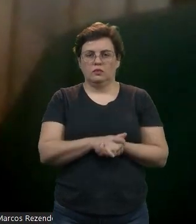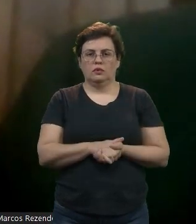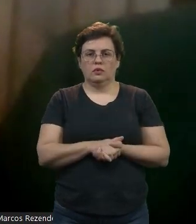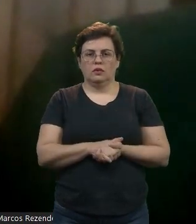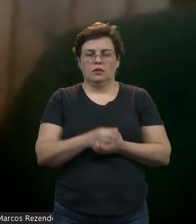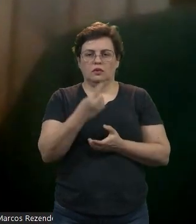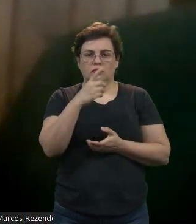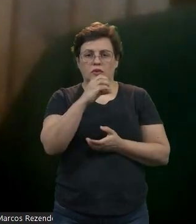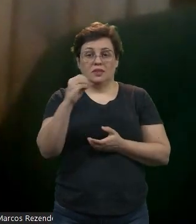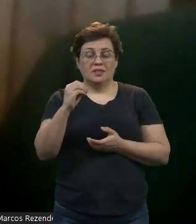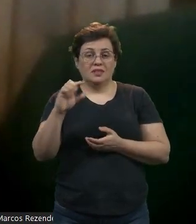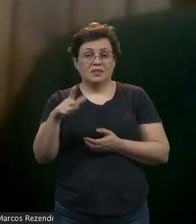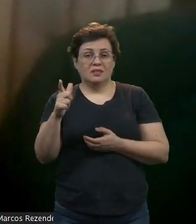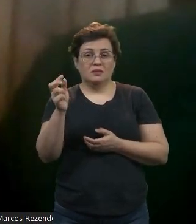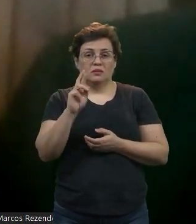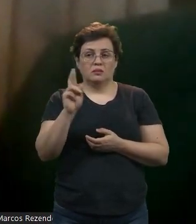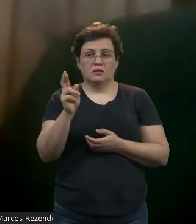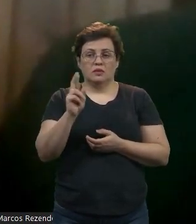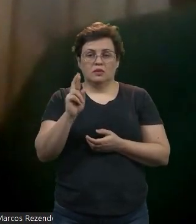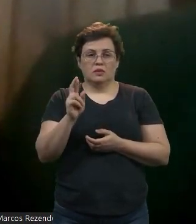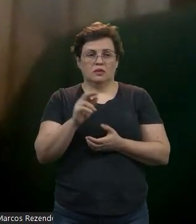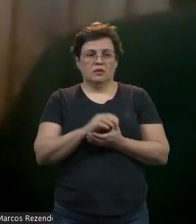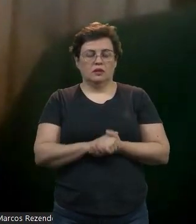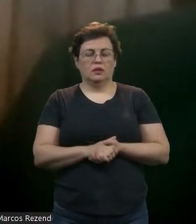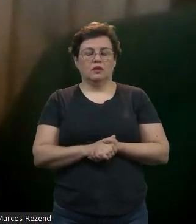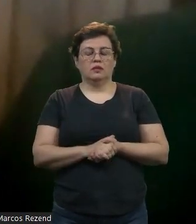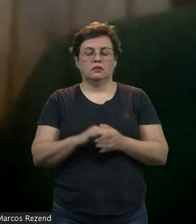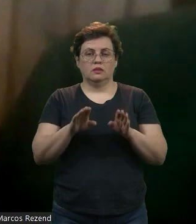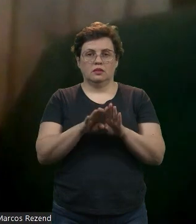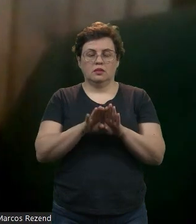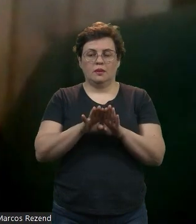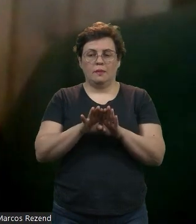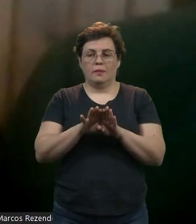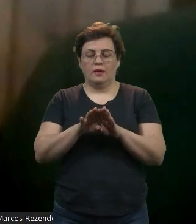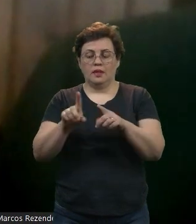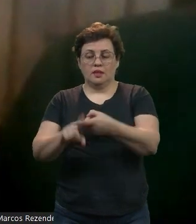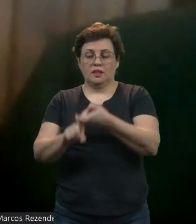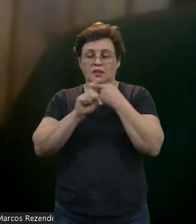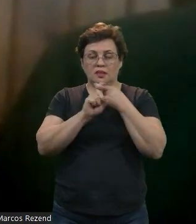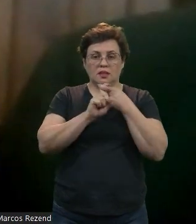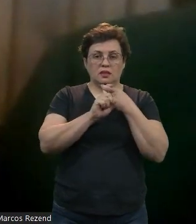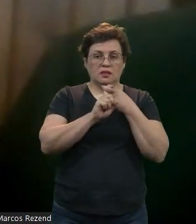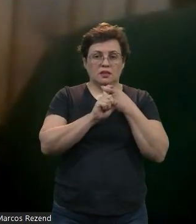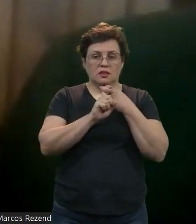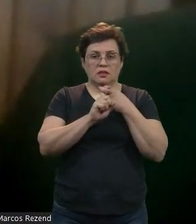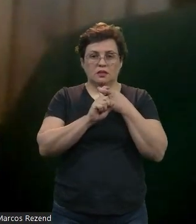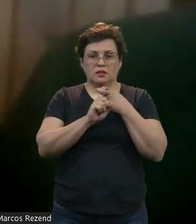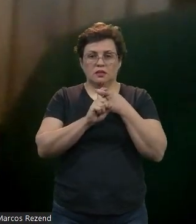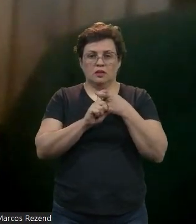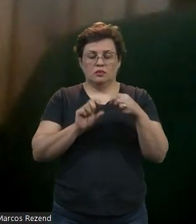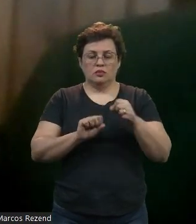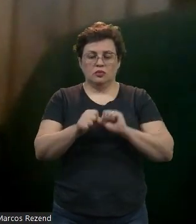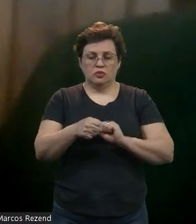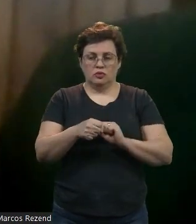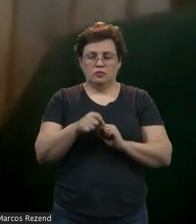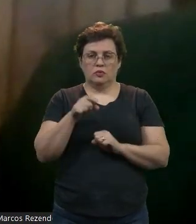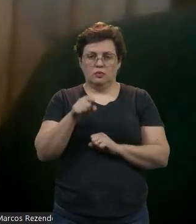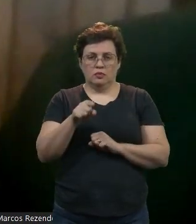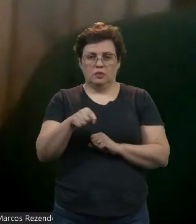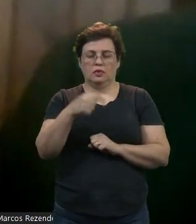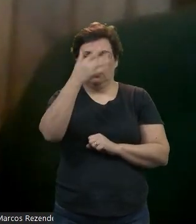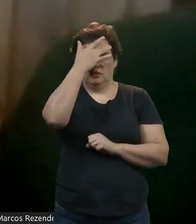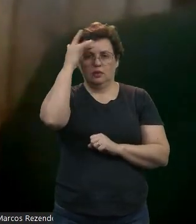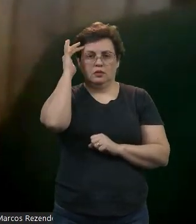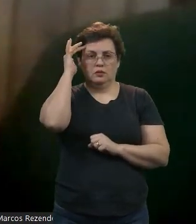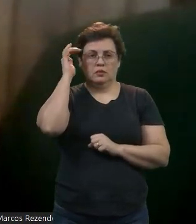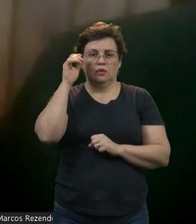a cassação de registro ou de diploma de candidato beneficiado, conforme artigo 73, parágrafos